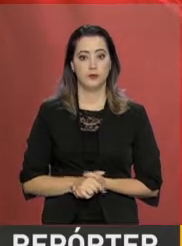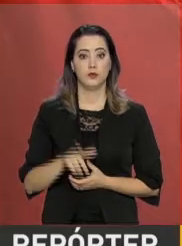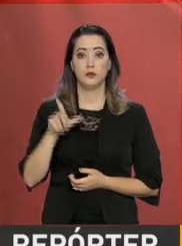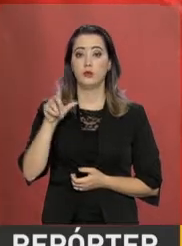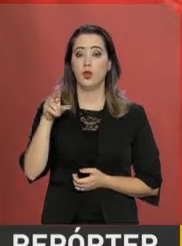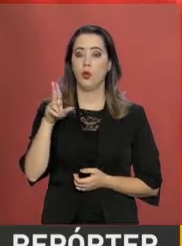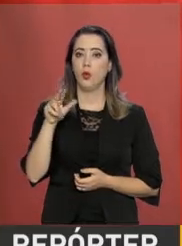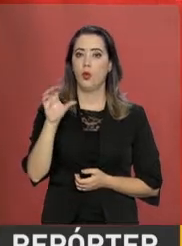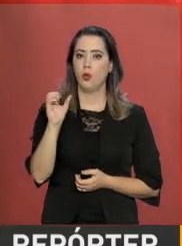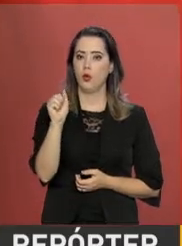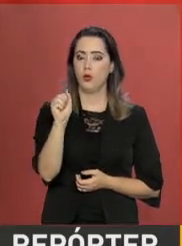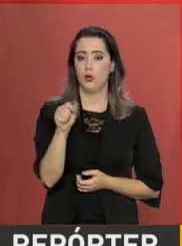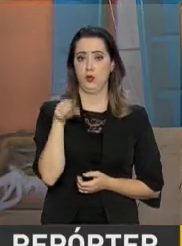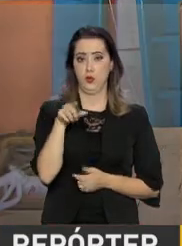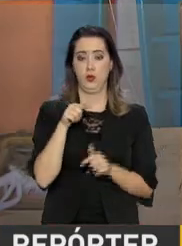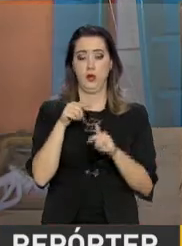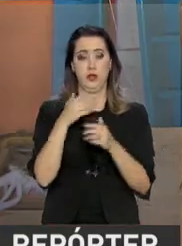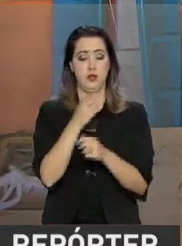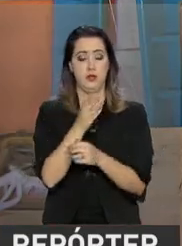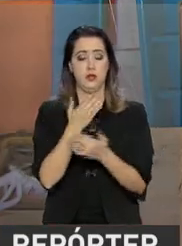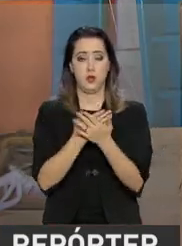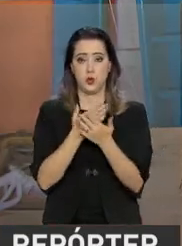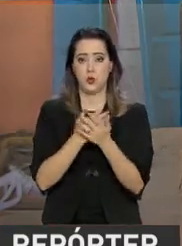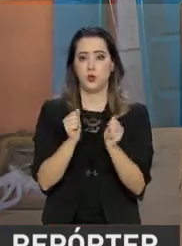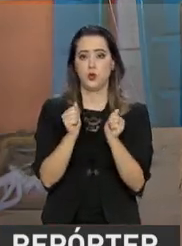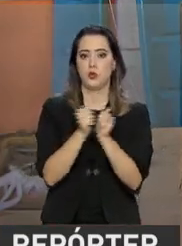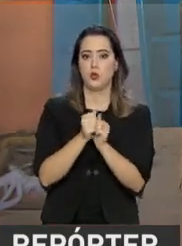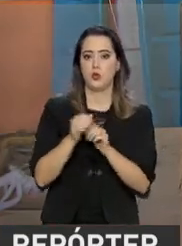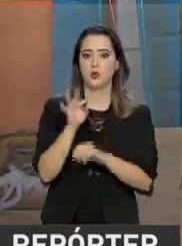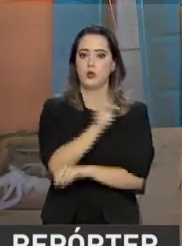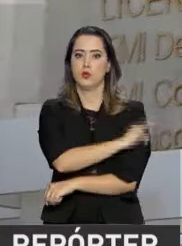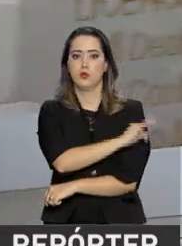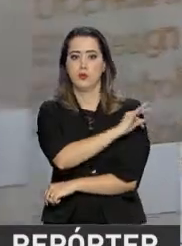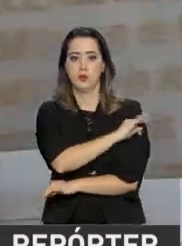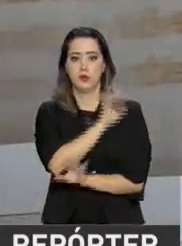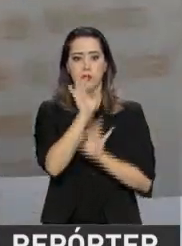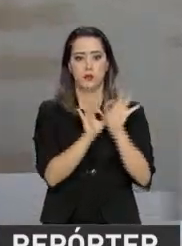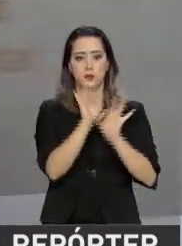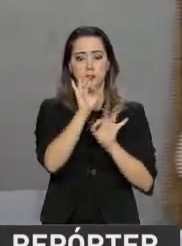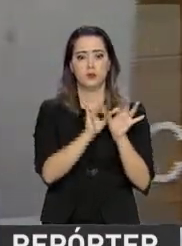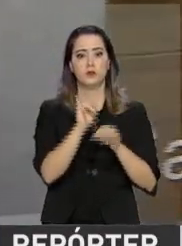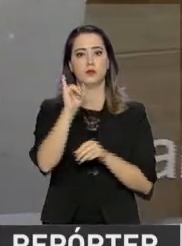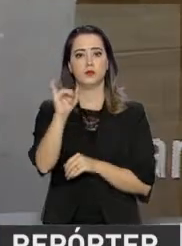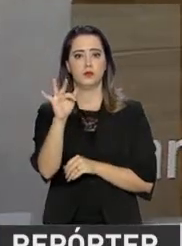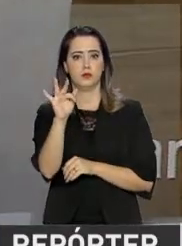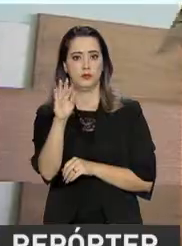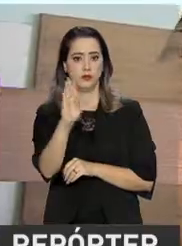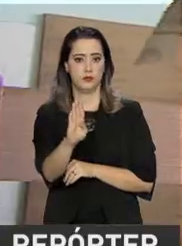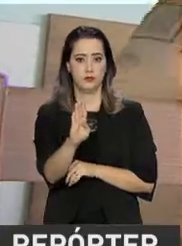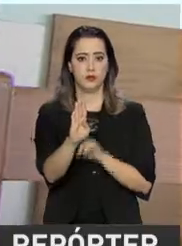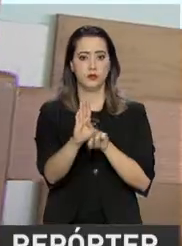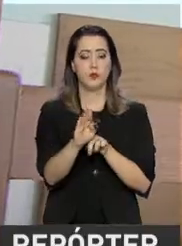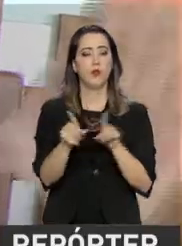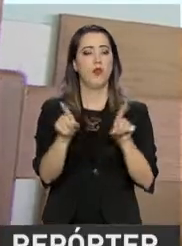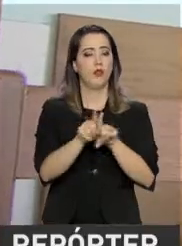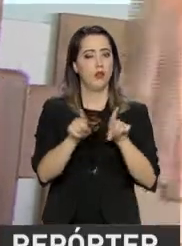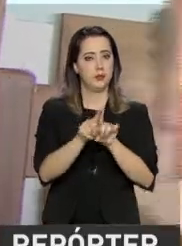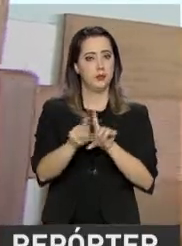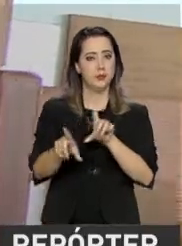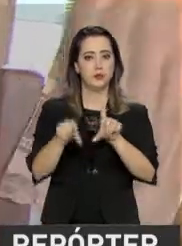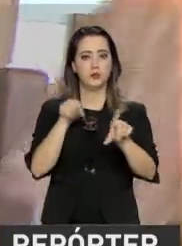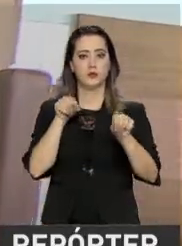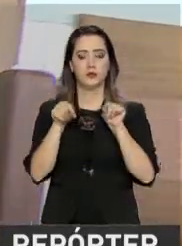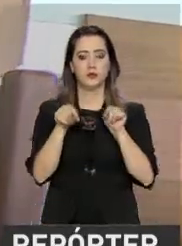Lucas combina o ensino médio regular com um curso técnico de design de móveis no Instituto Federal de Brasília. Ele também foi escolhido